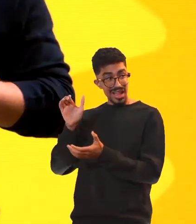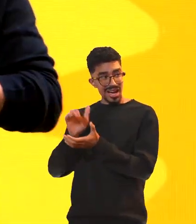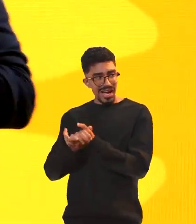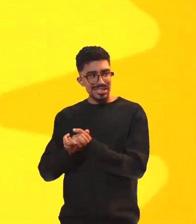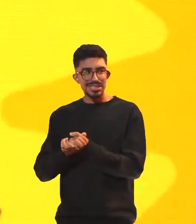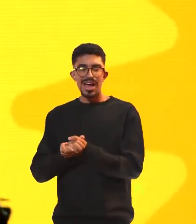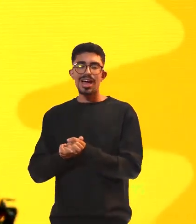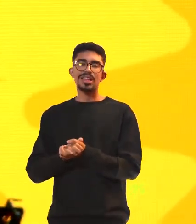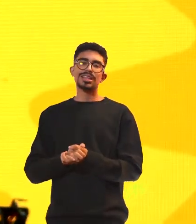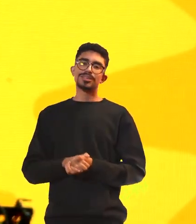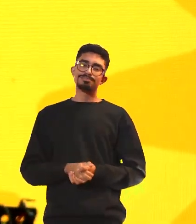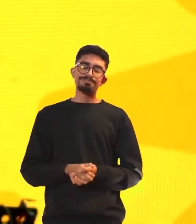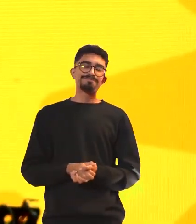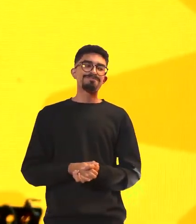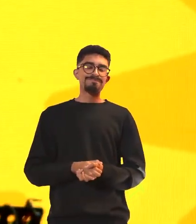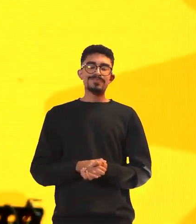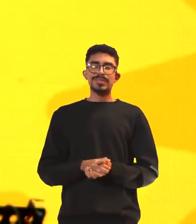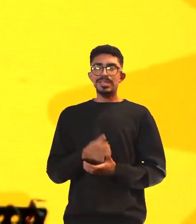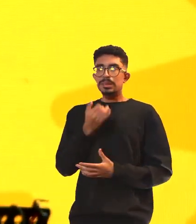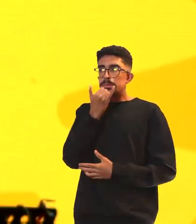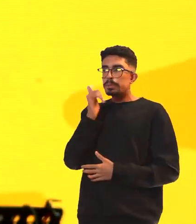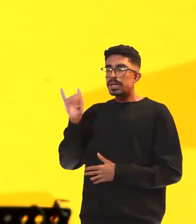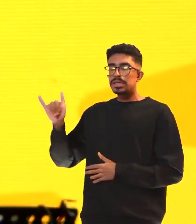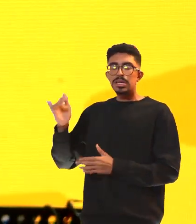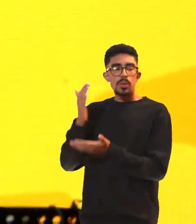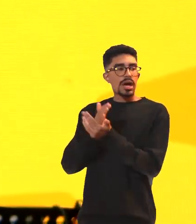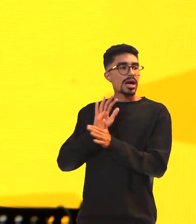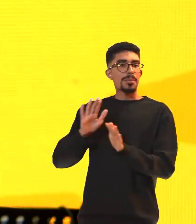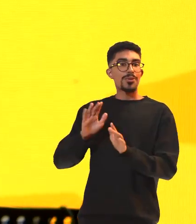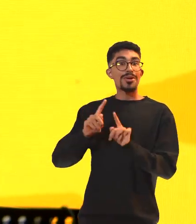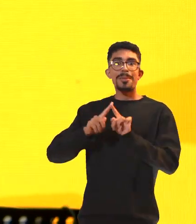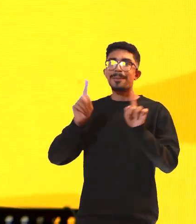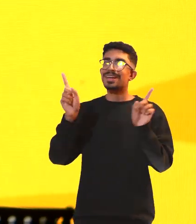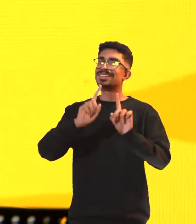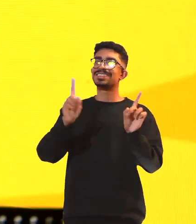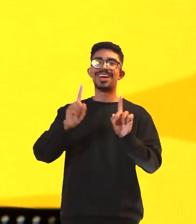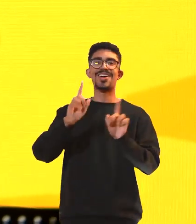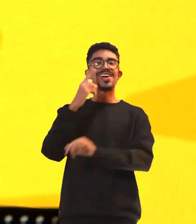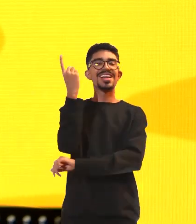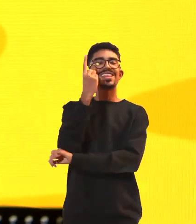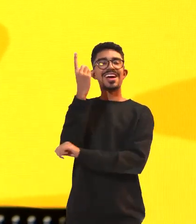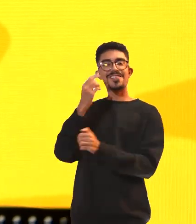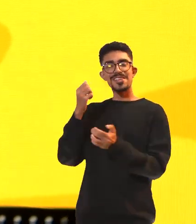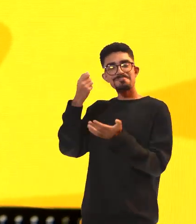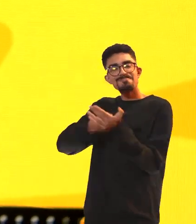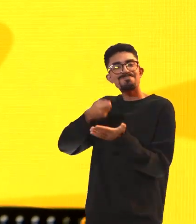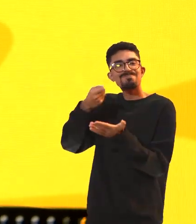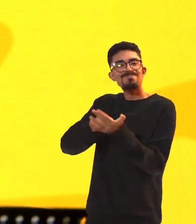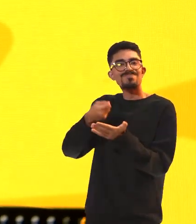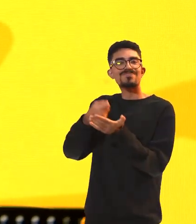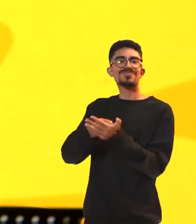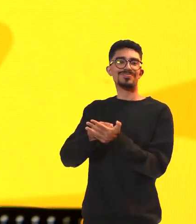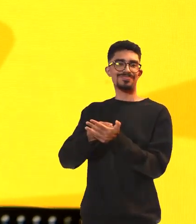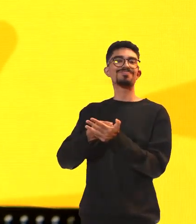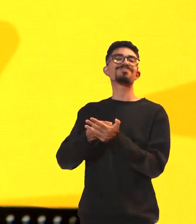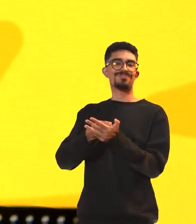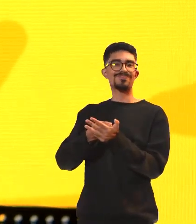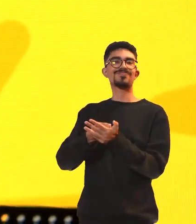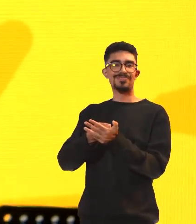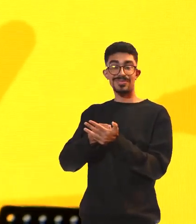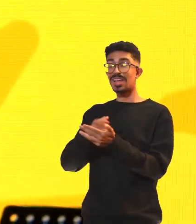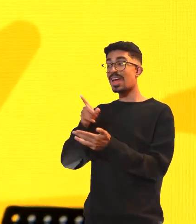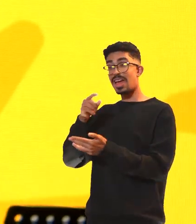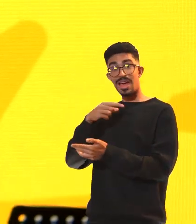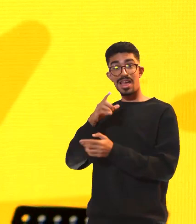Deus, perdão. Devia ter feito. Acabou a história. Próximo capítulo. Mas não. O que acontece? Ele insiste. Ele